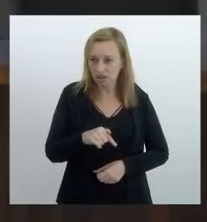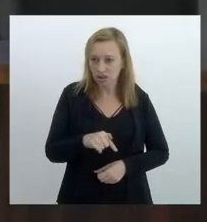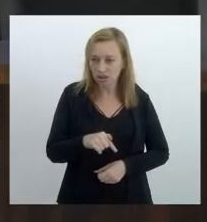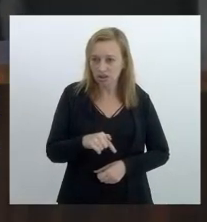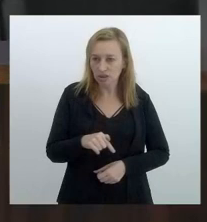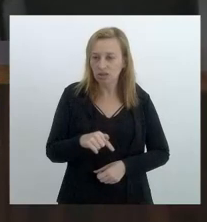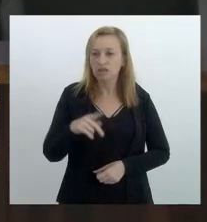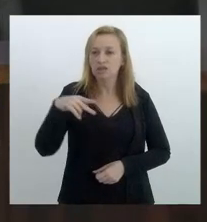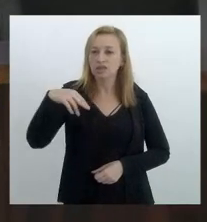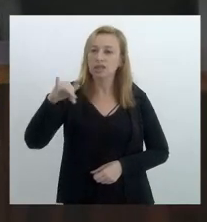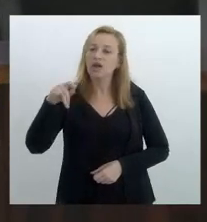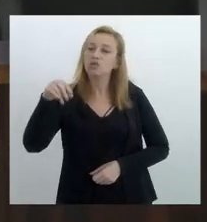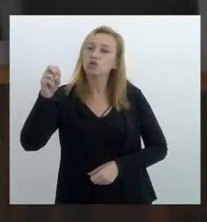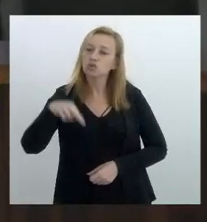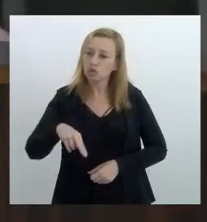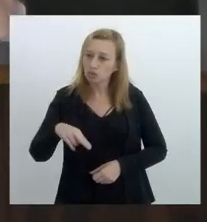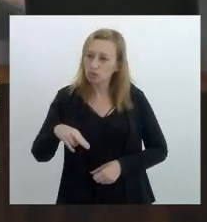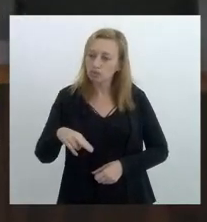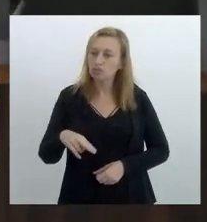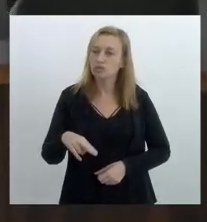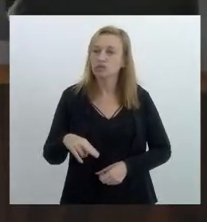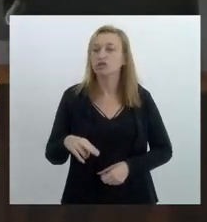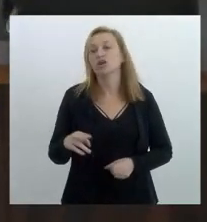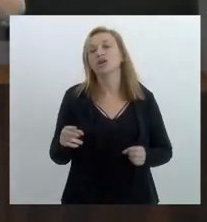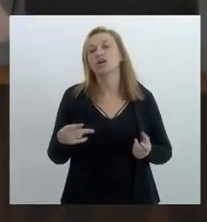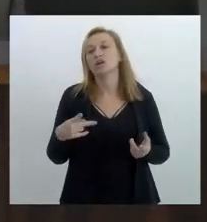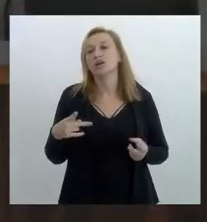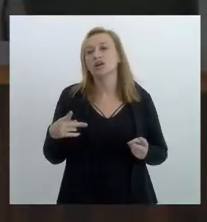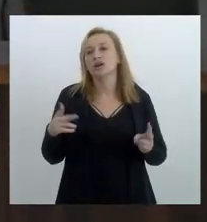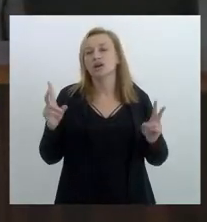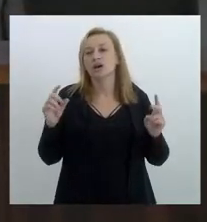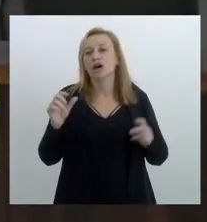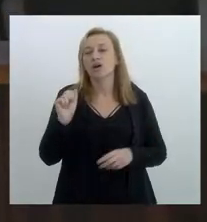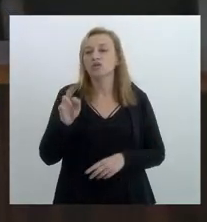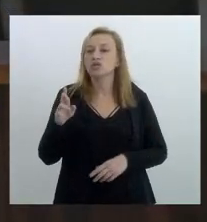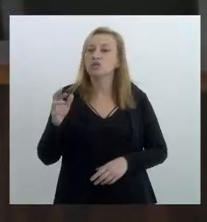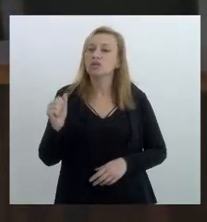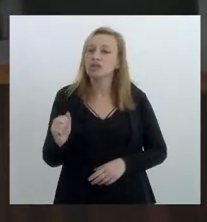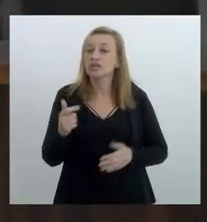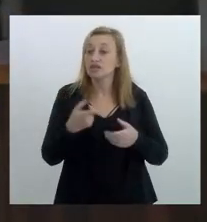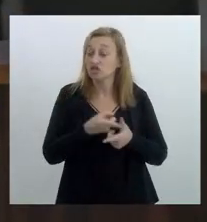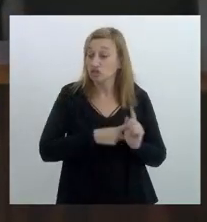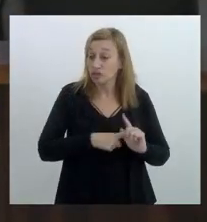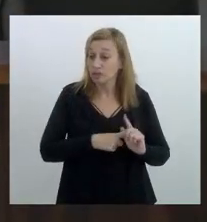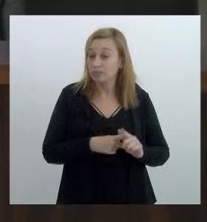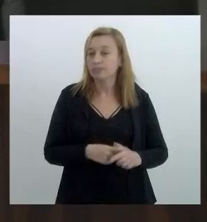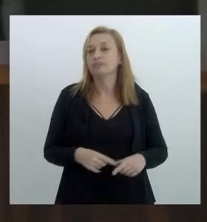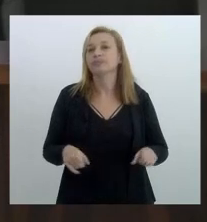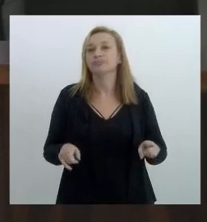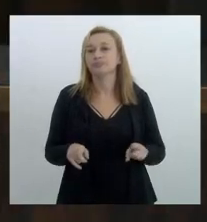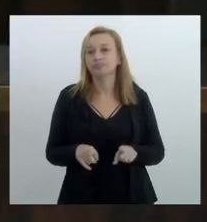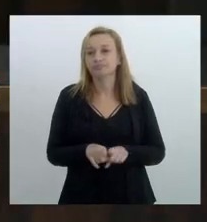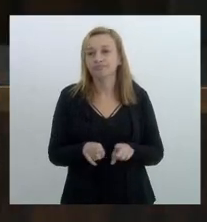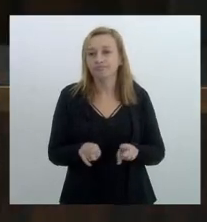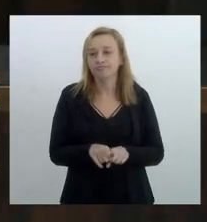deputado Nelson Rocha, isso de respeito, inclusive, à auditoria da dívida. Levantou a questão da